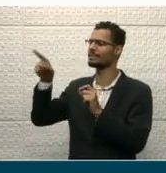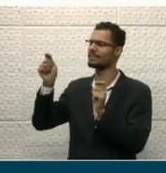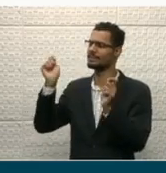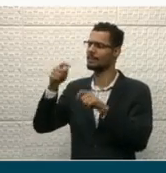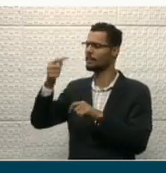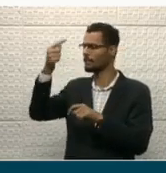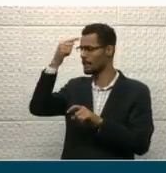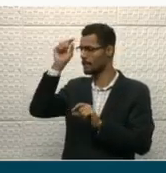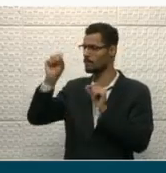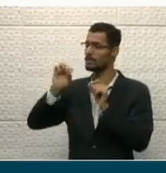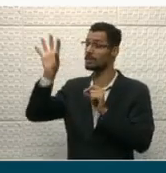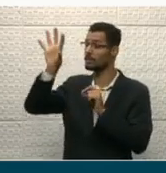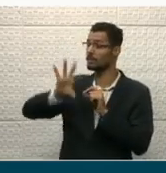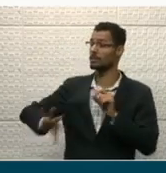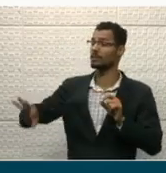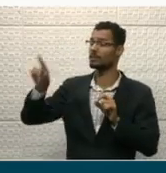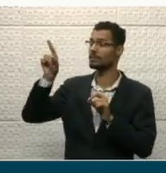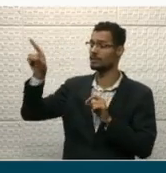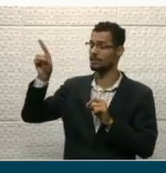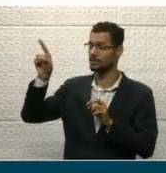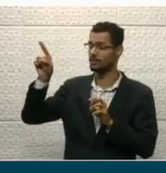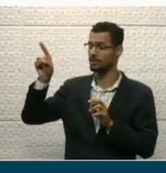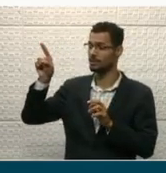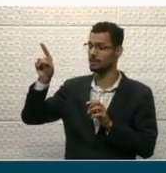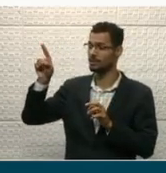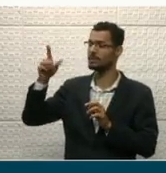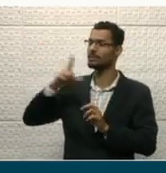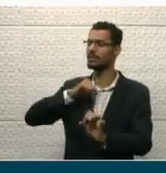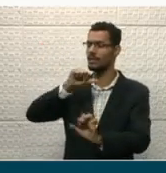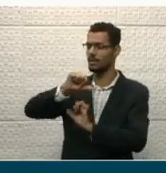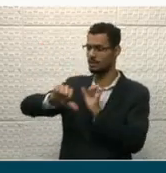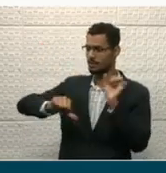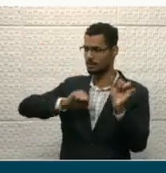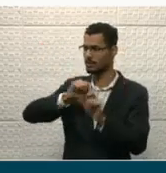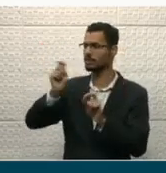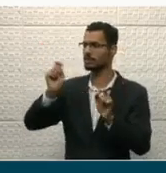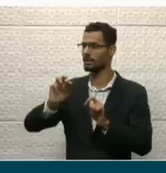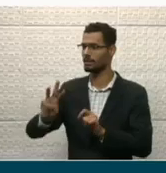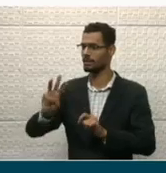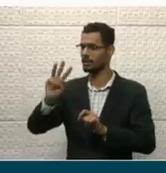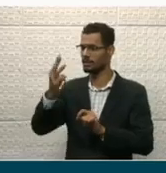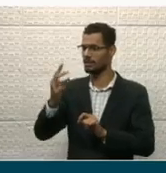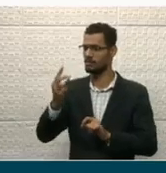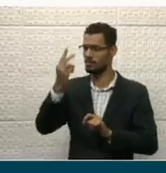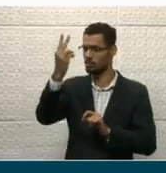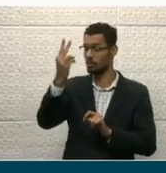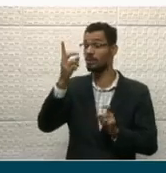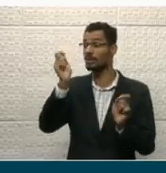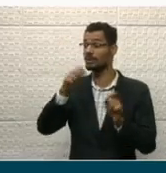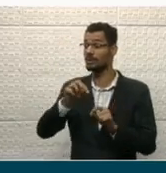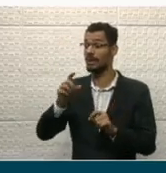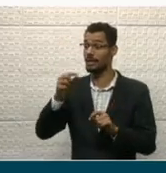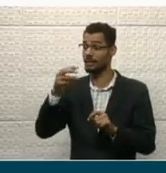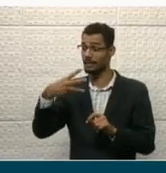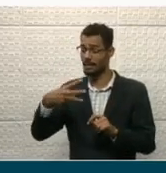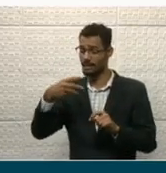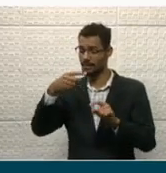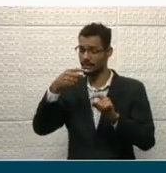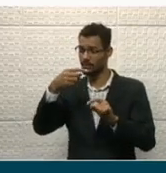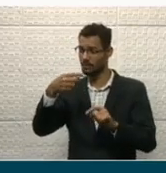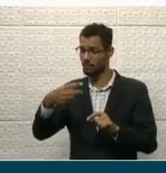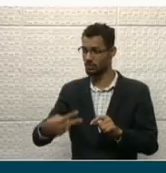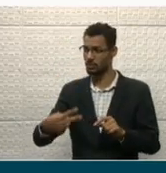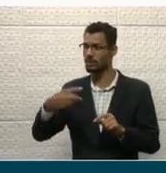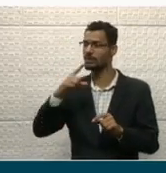que essa matriz A, que define a transformação, ela é 3 por 2, ela vai ter duas colunas.